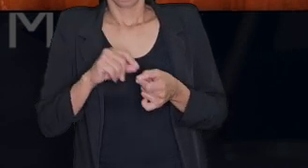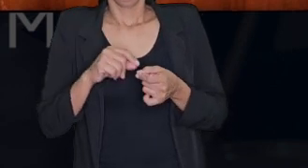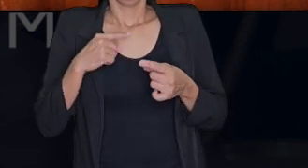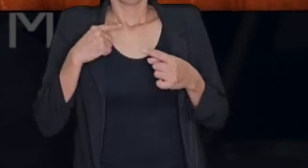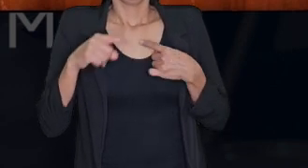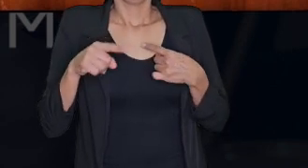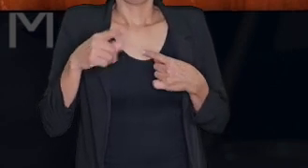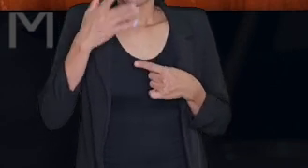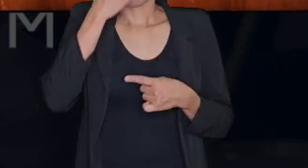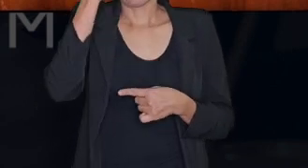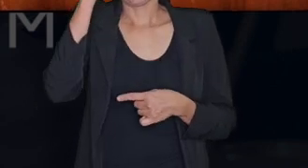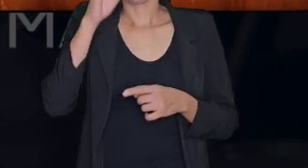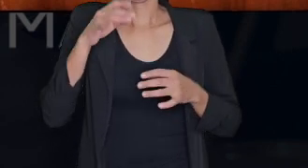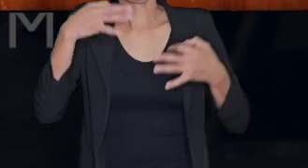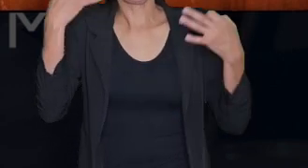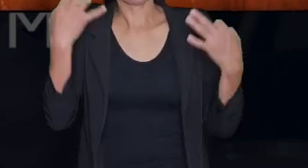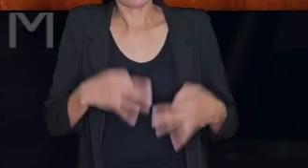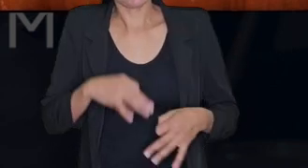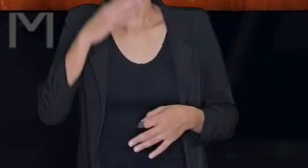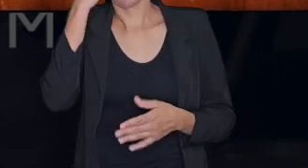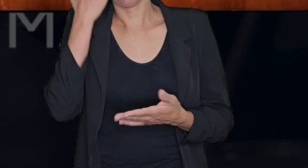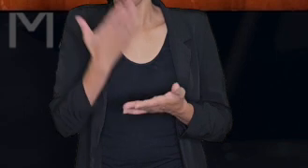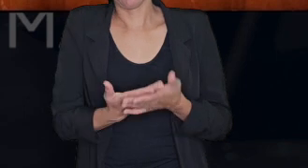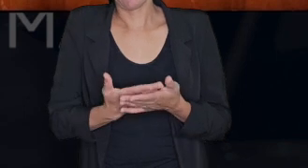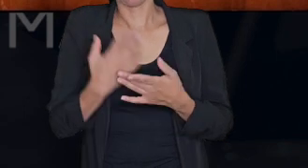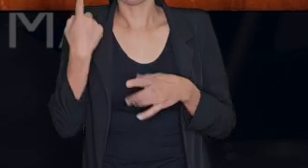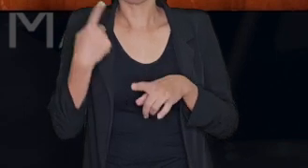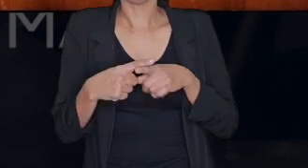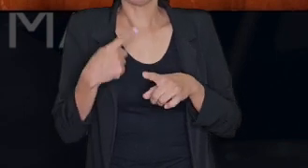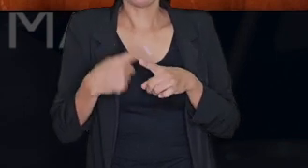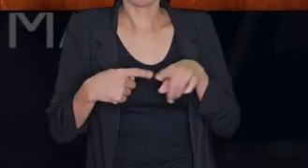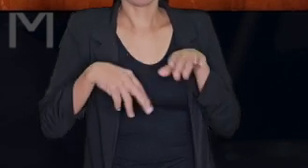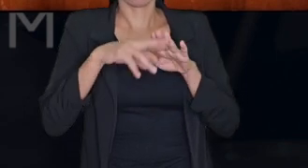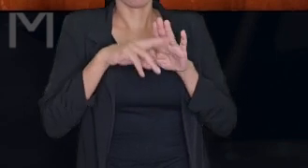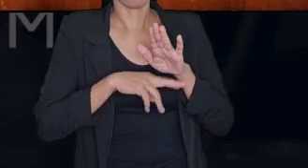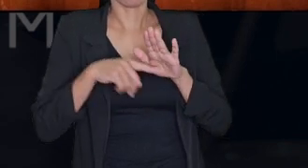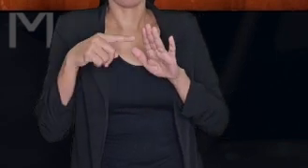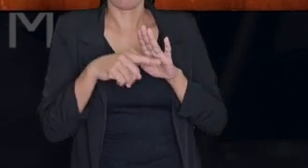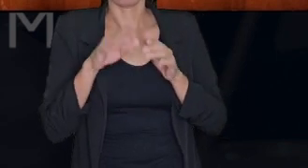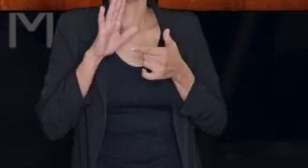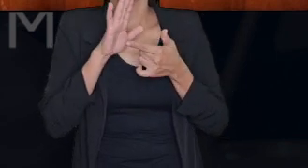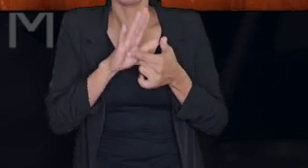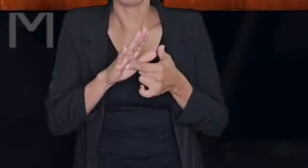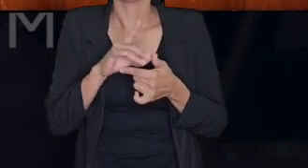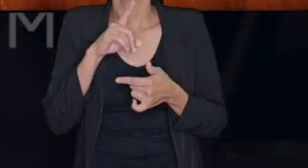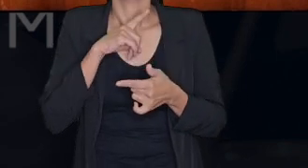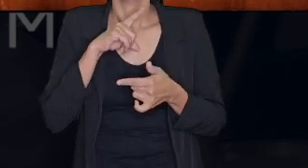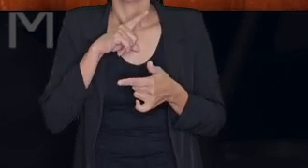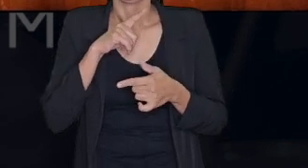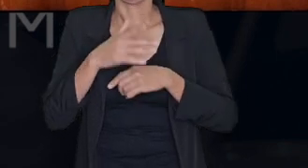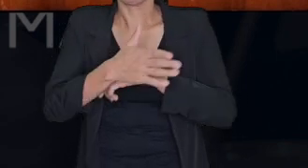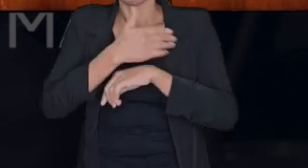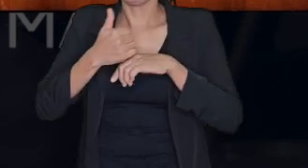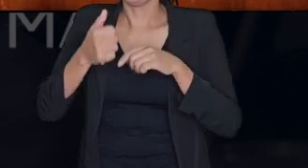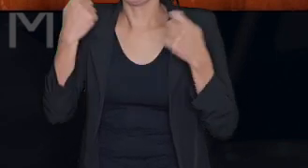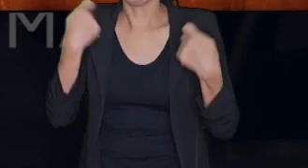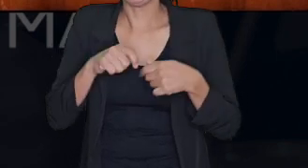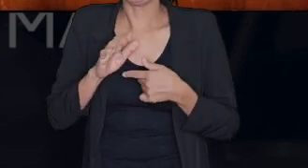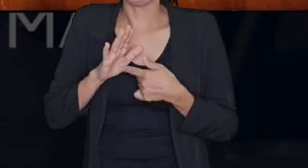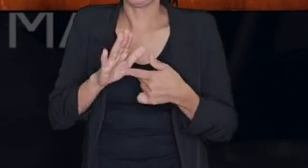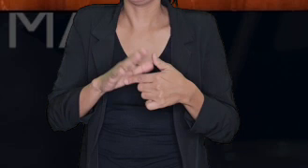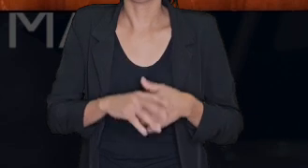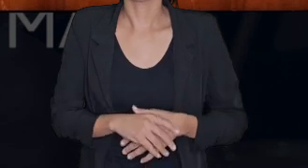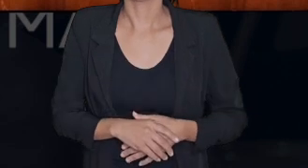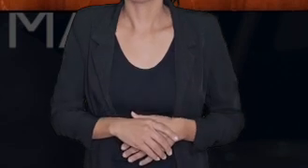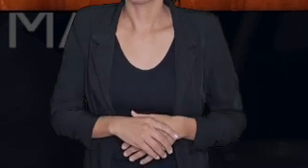da lança, eventualmente insatisfazendo pessoas honestas, confiáveis, porque regras obstaculizam